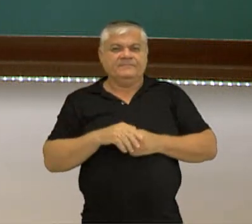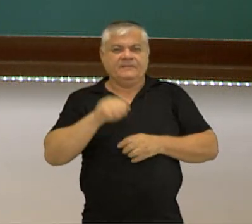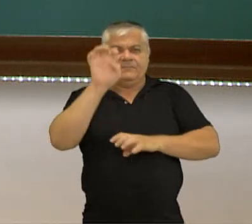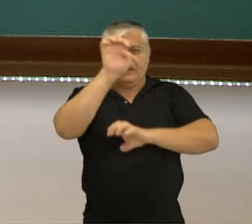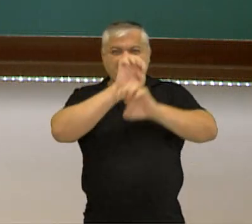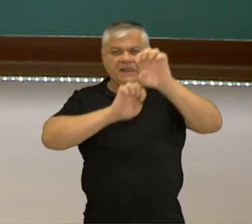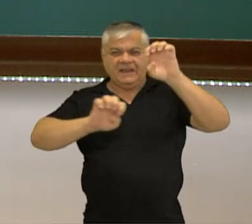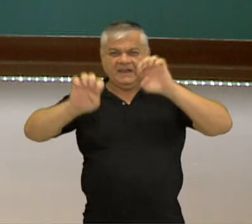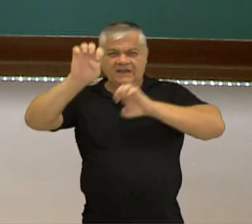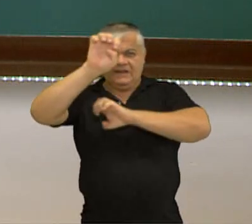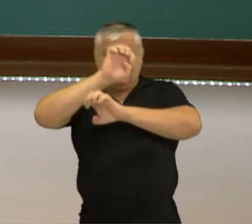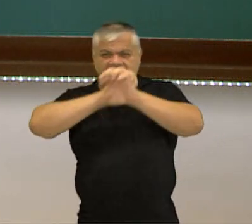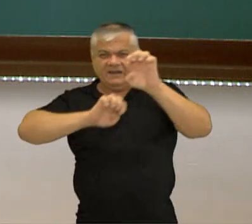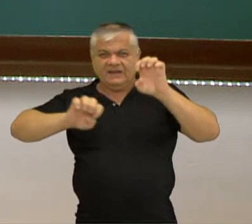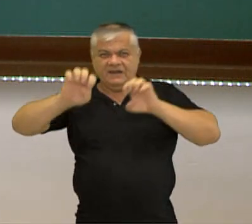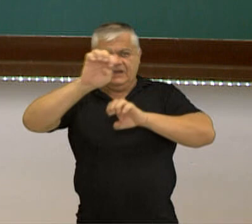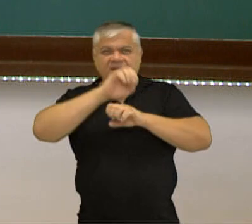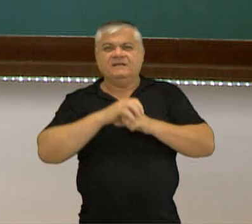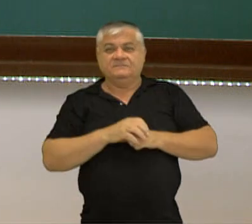os átomos